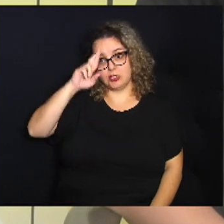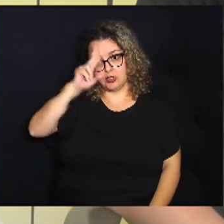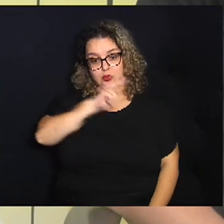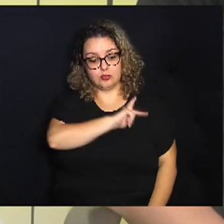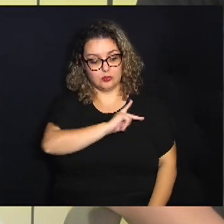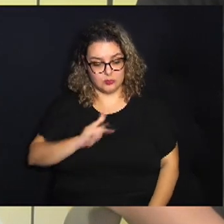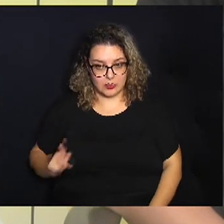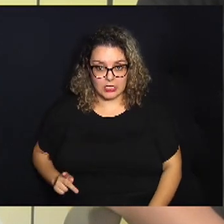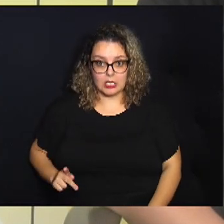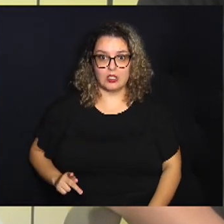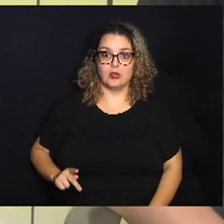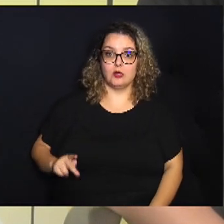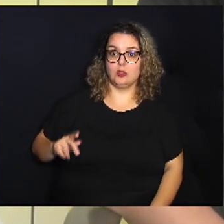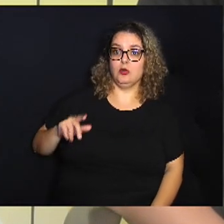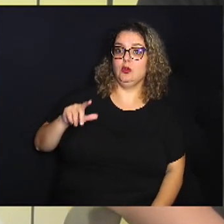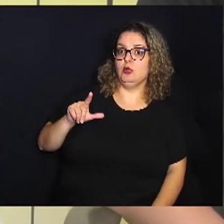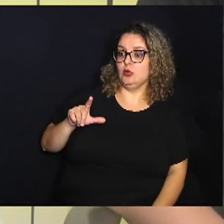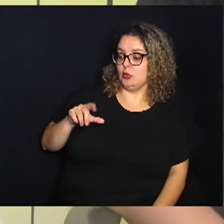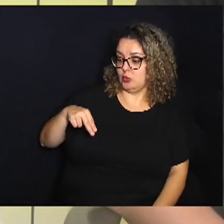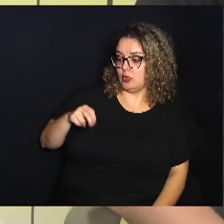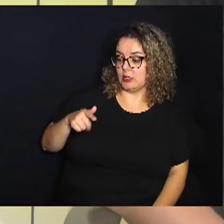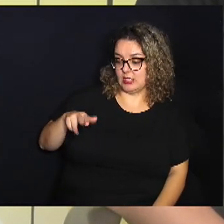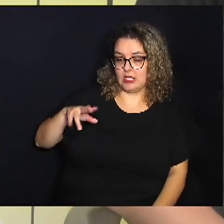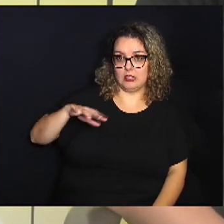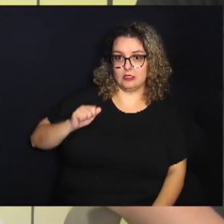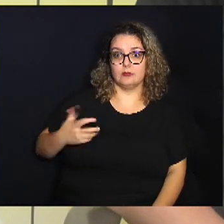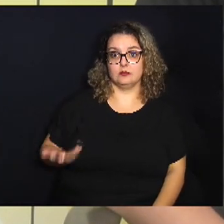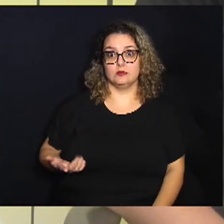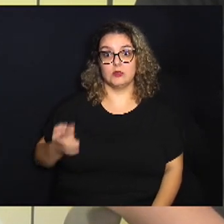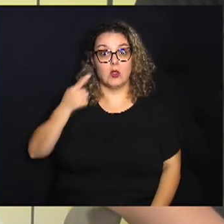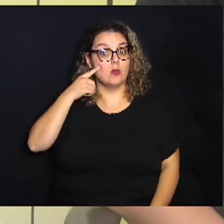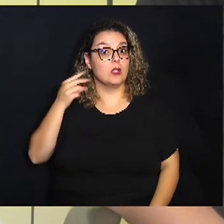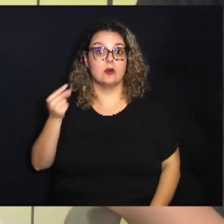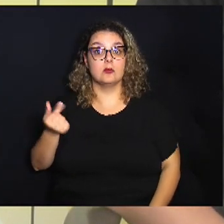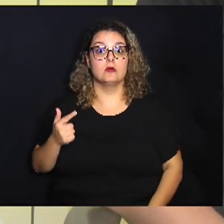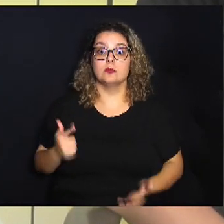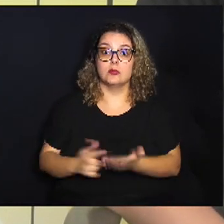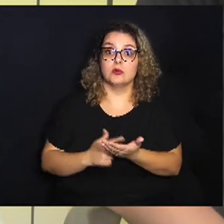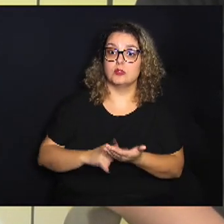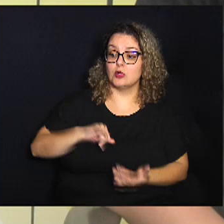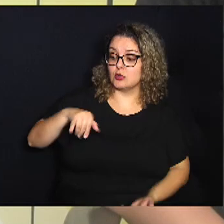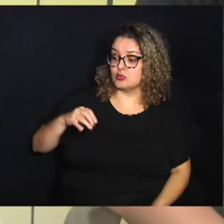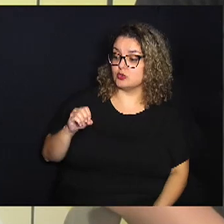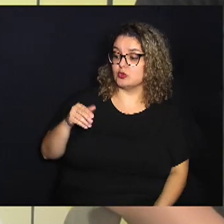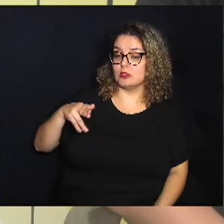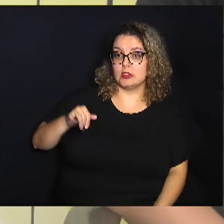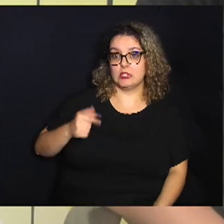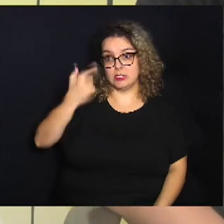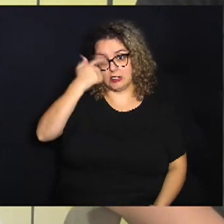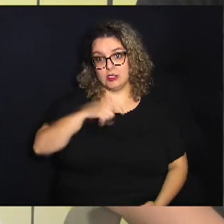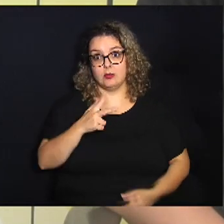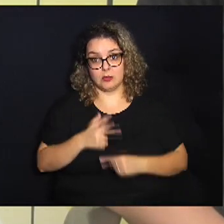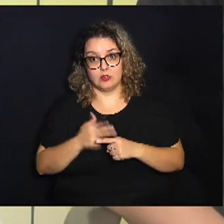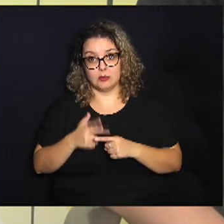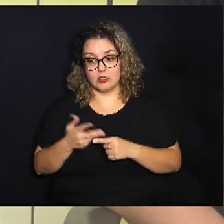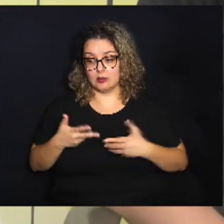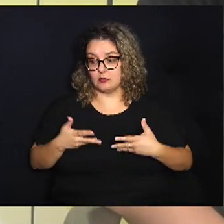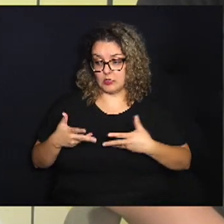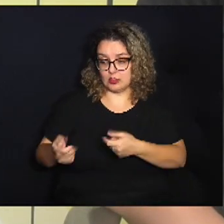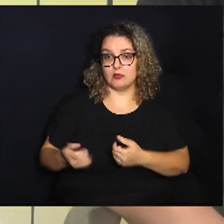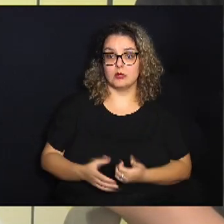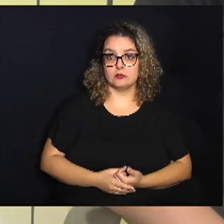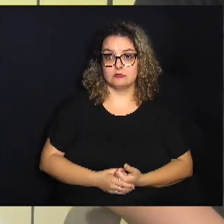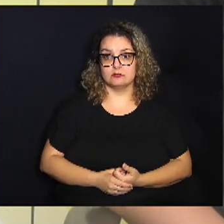que era vinculado ao atletismo, teve a ideia de a gente fazer o livro do Joaquim. E como eu era editor, ele me convidou. Então,